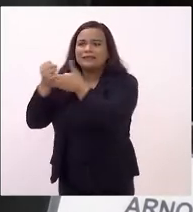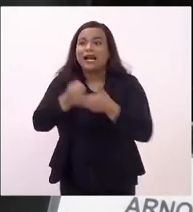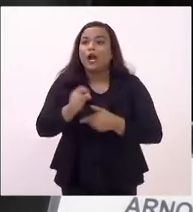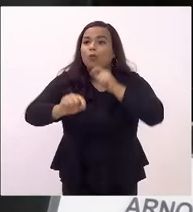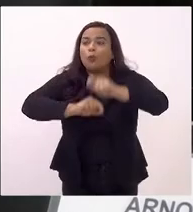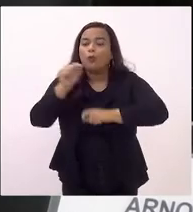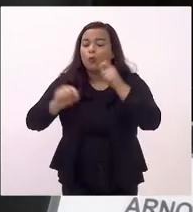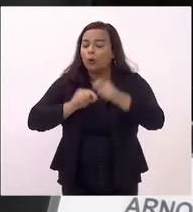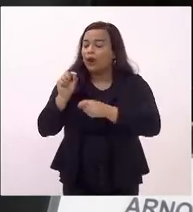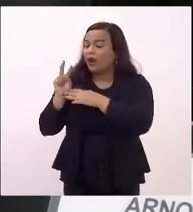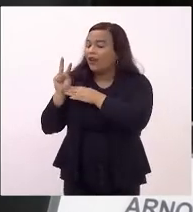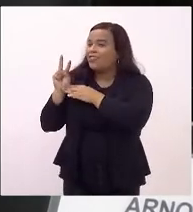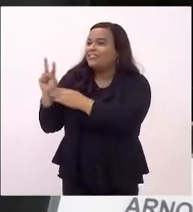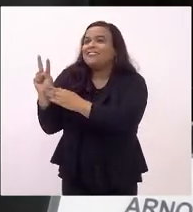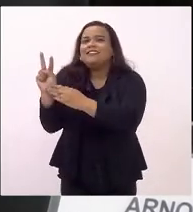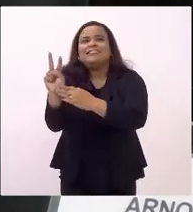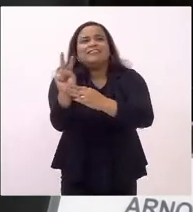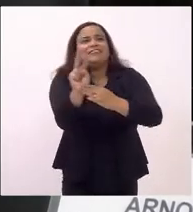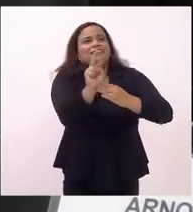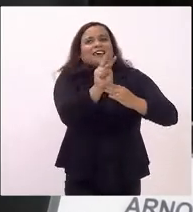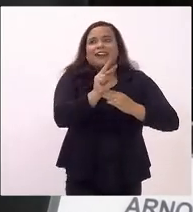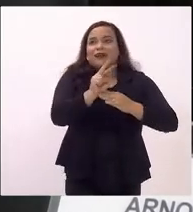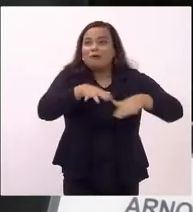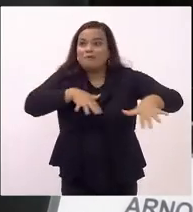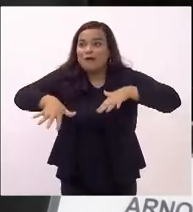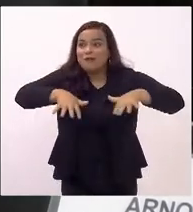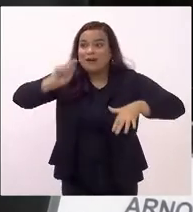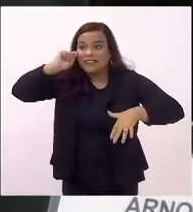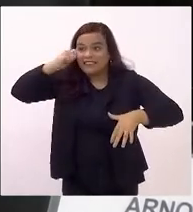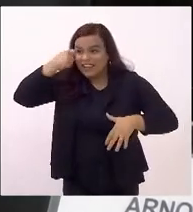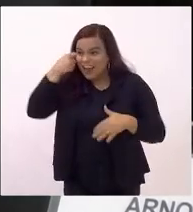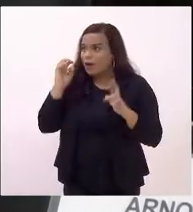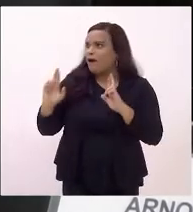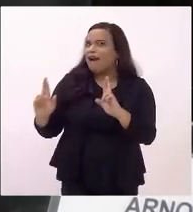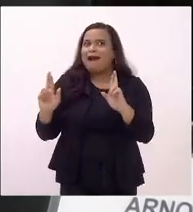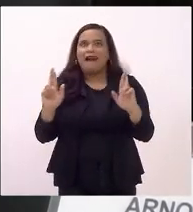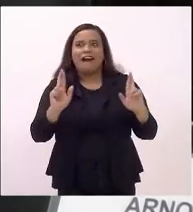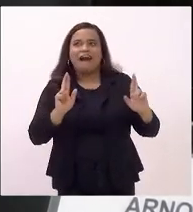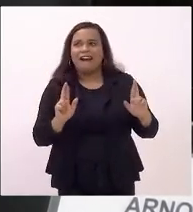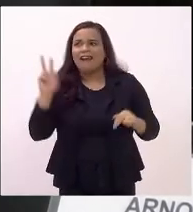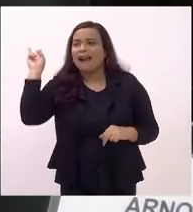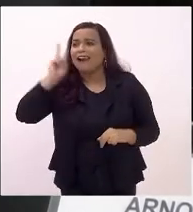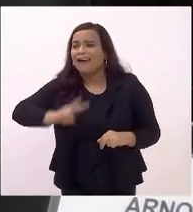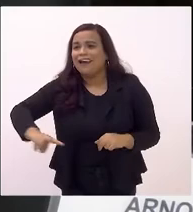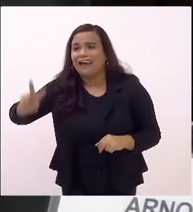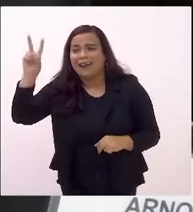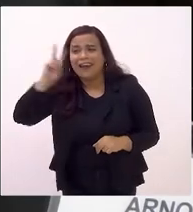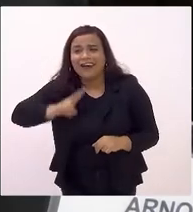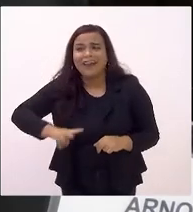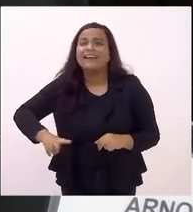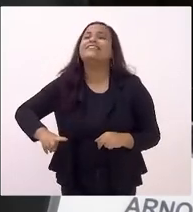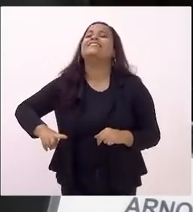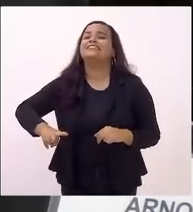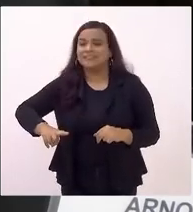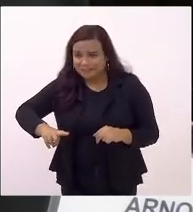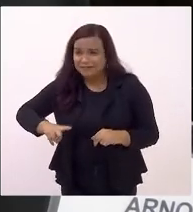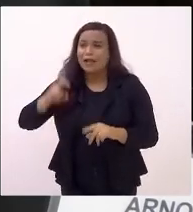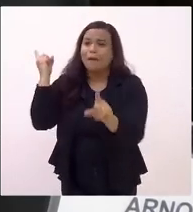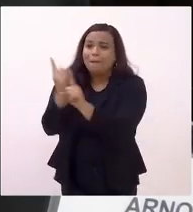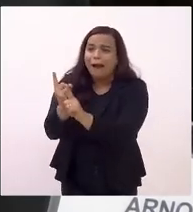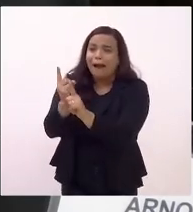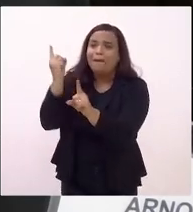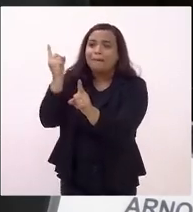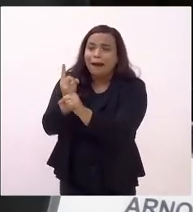esperança enorme para o movimento negro. Me lembro tanto dos nossos